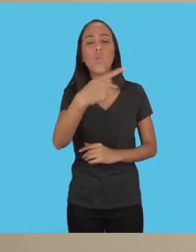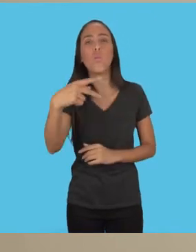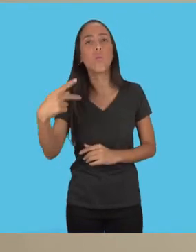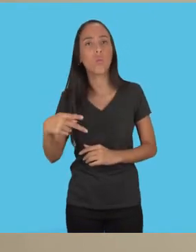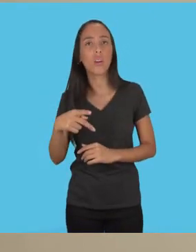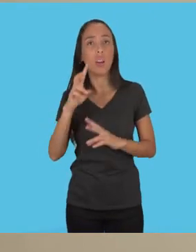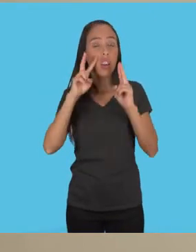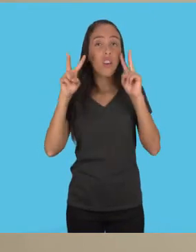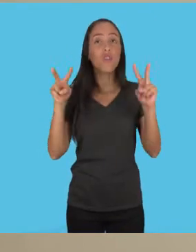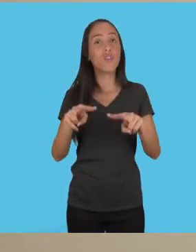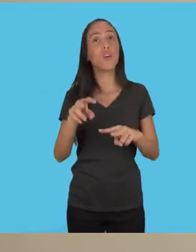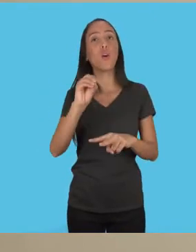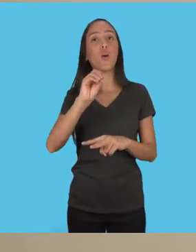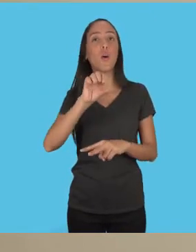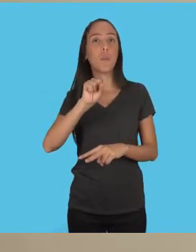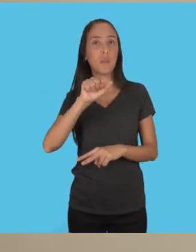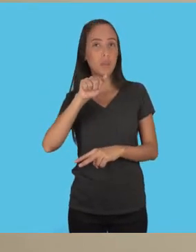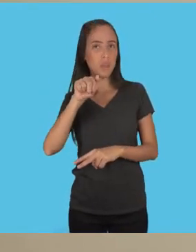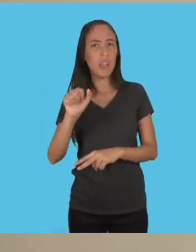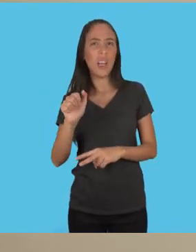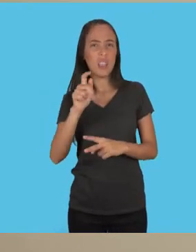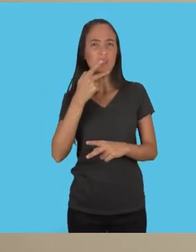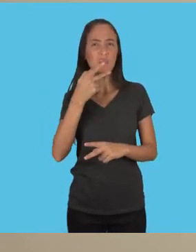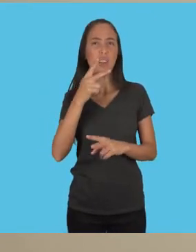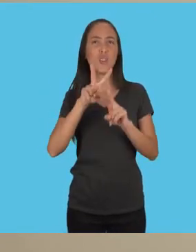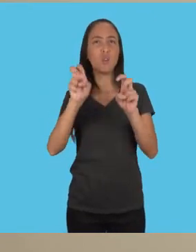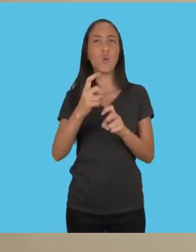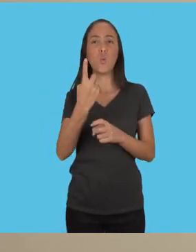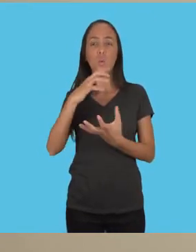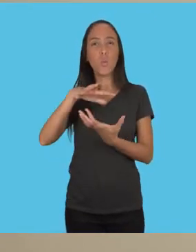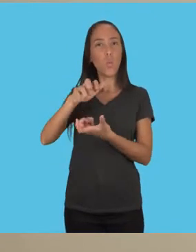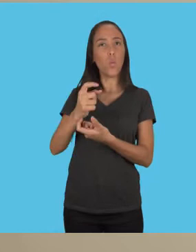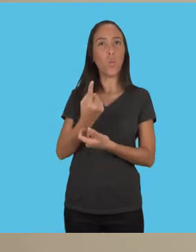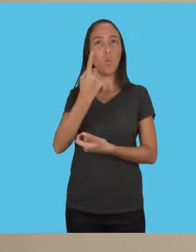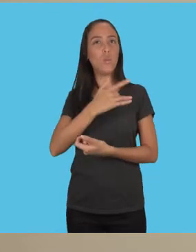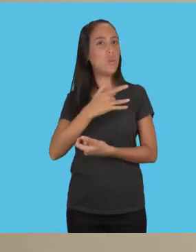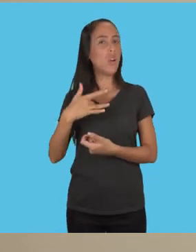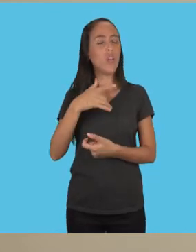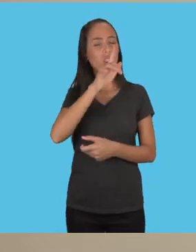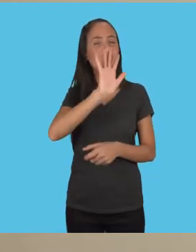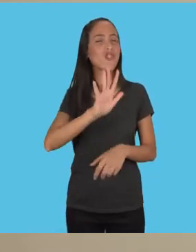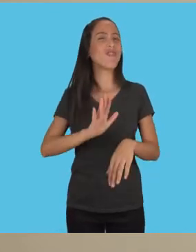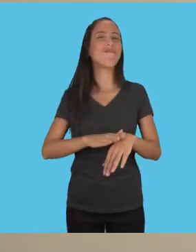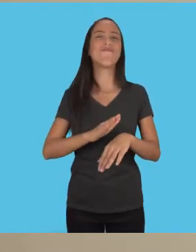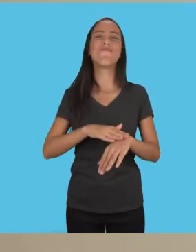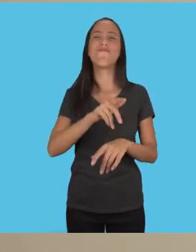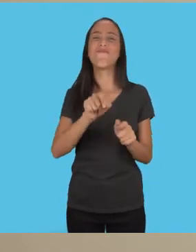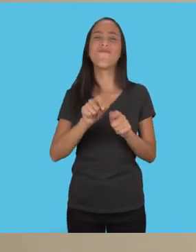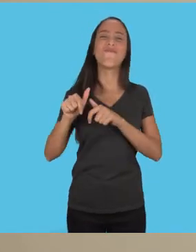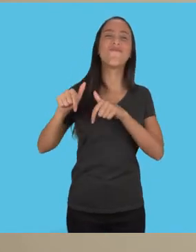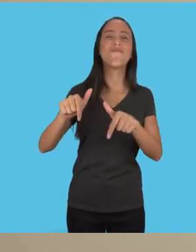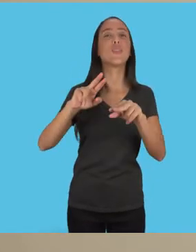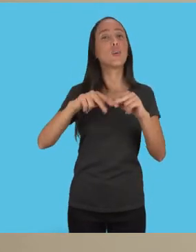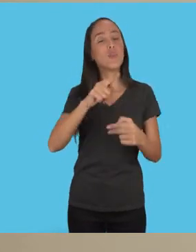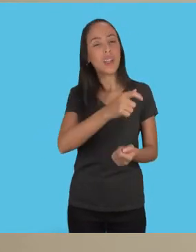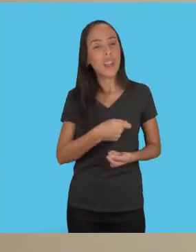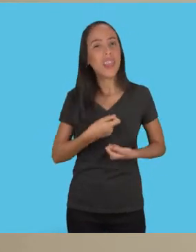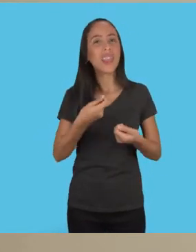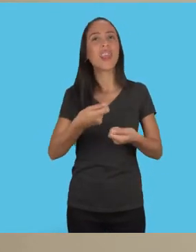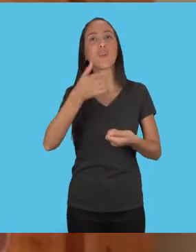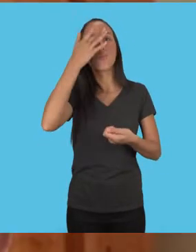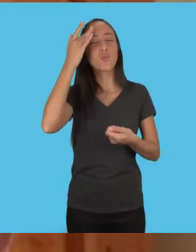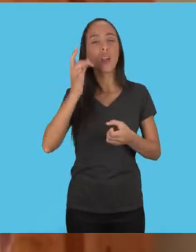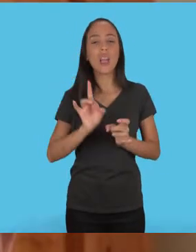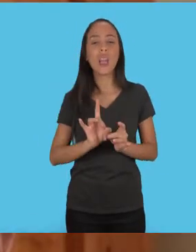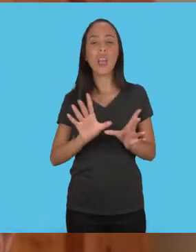A gente só fala em One World One Health. O Dr. Rey já tinha lá atrás. E é por isso que ele não usava essa liberdade de expressão, liberdade de